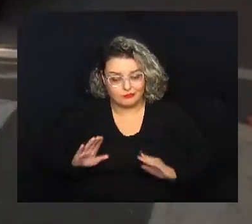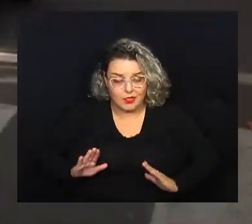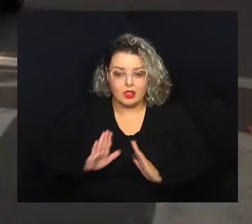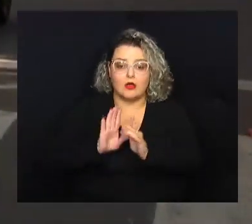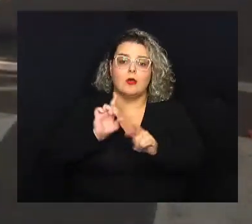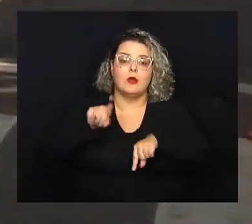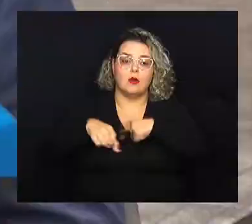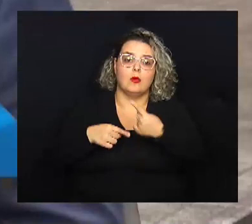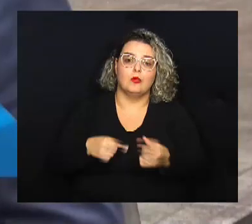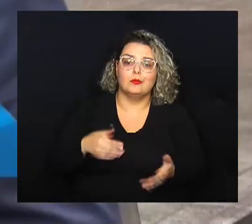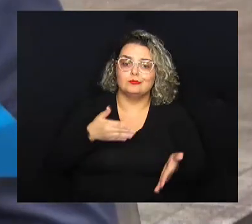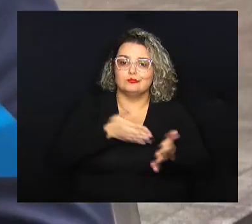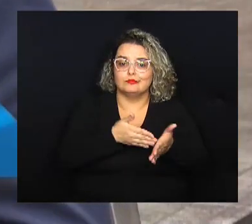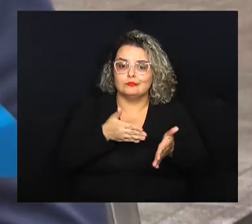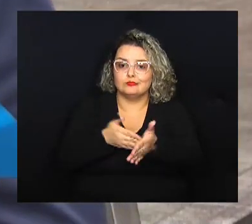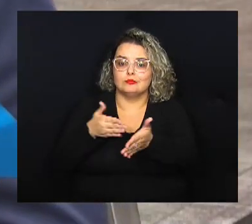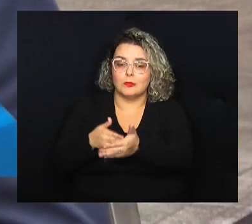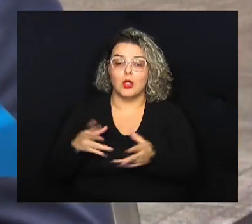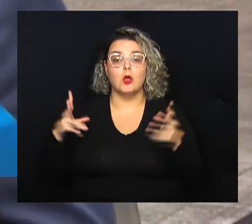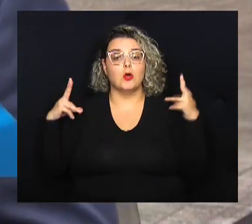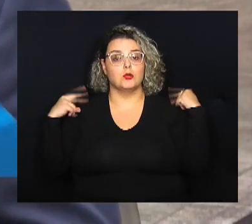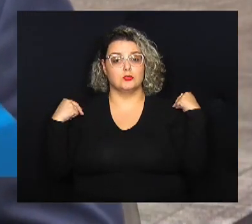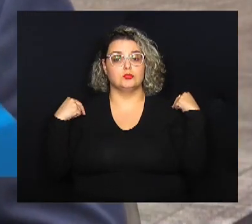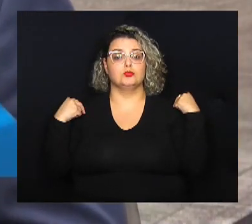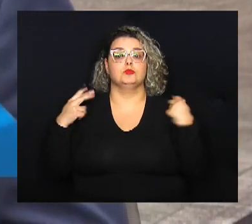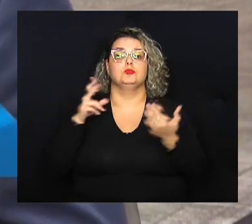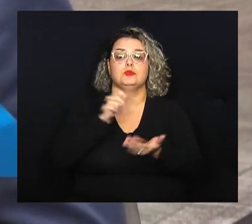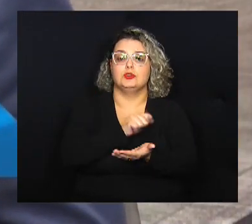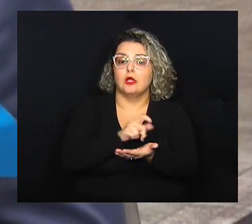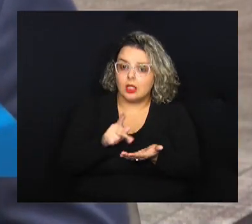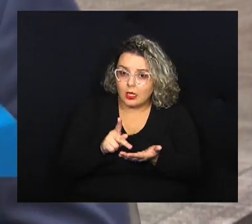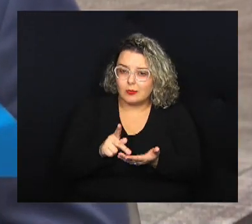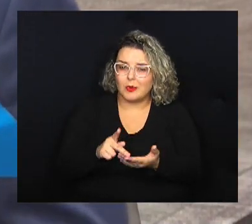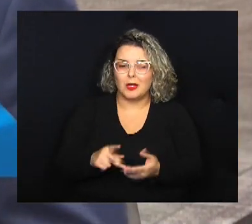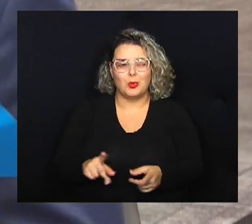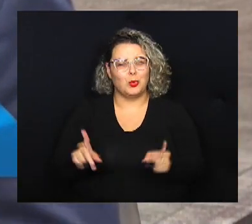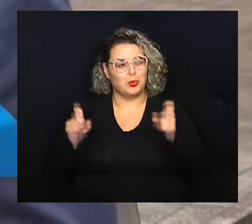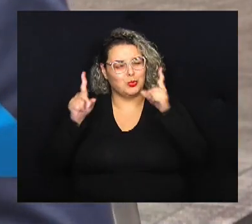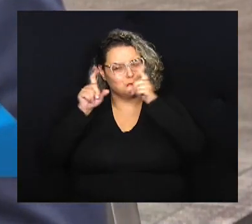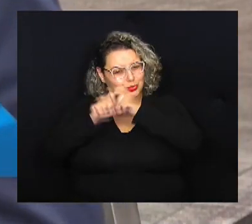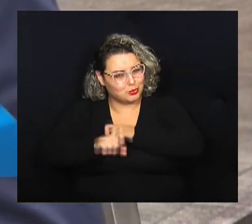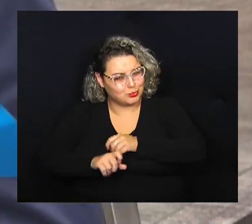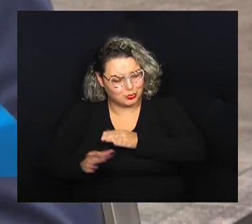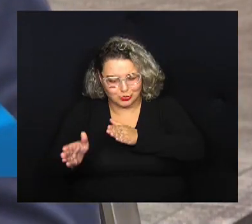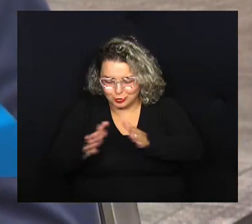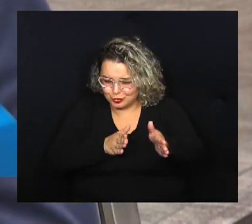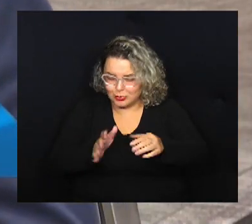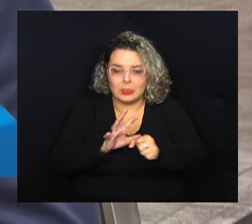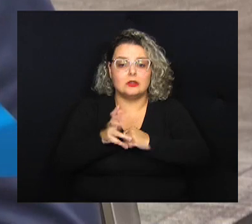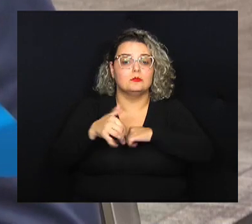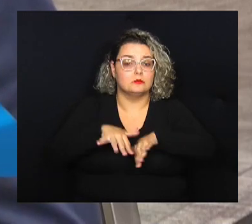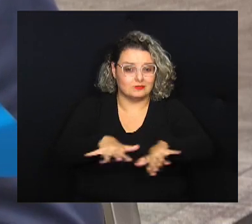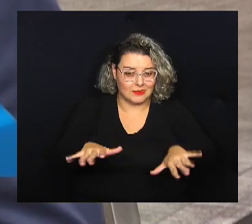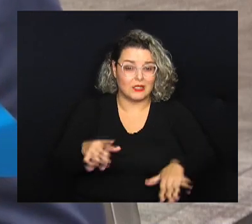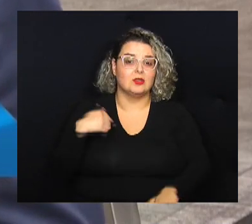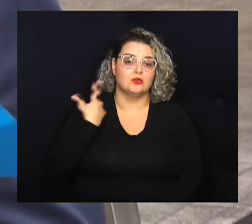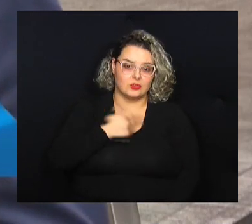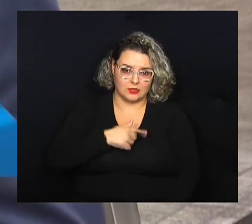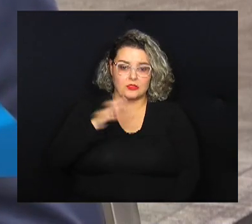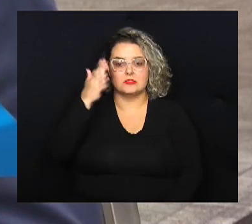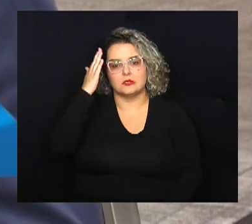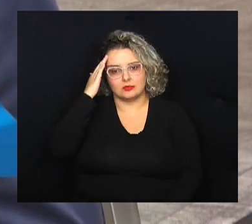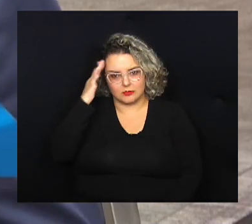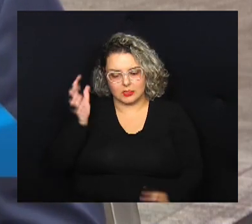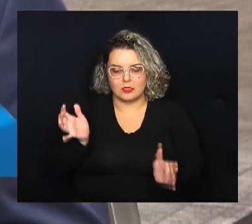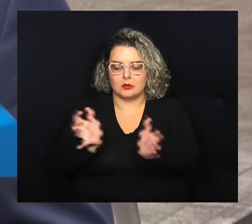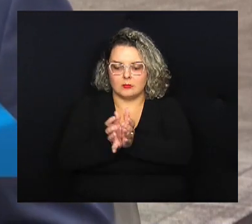outros obstáculos. Os motoristas de aplicativo passaram um perrengue aí absurdo na pandemia. Nós sabemos que a categoria ainda passa,